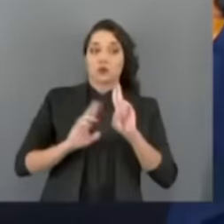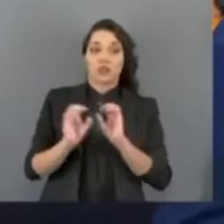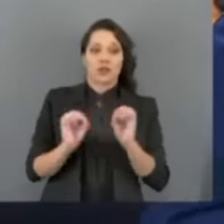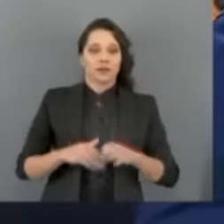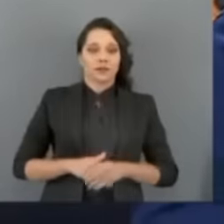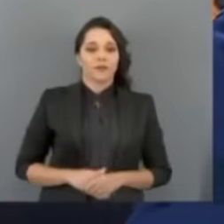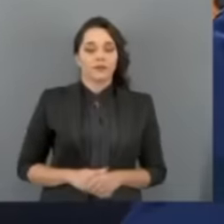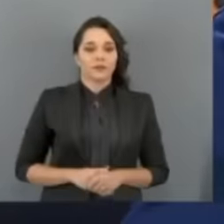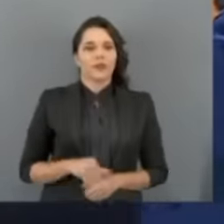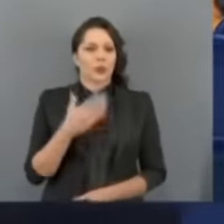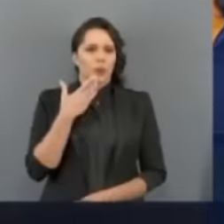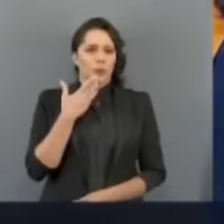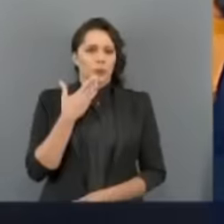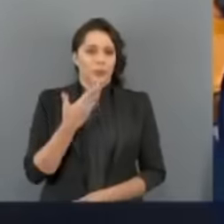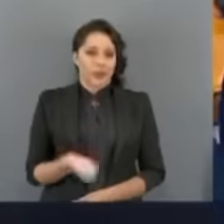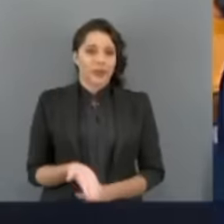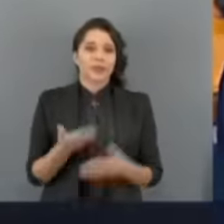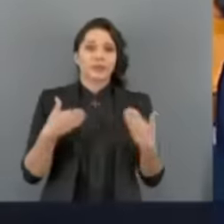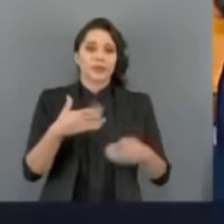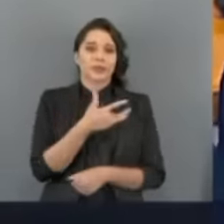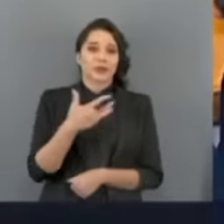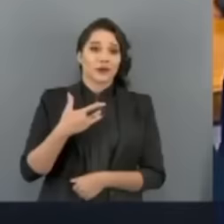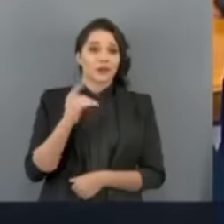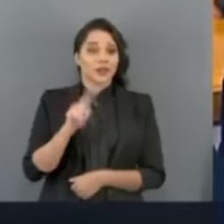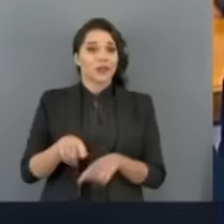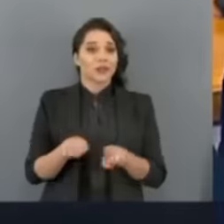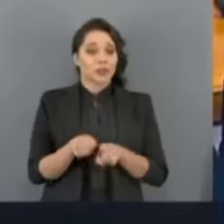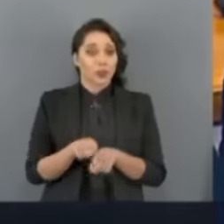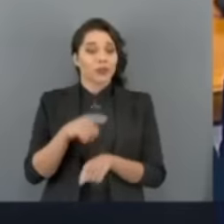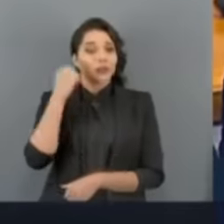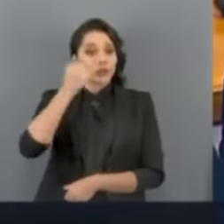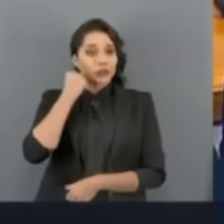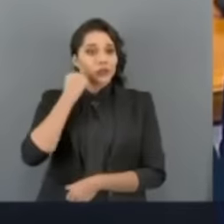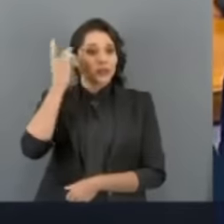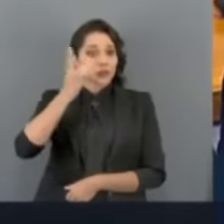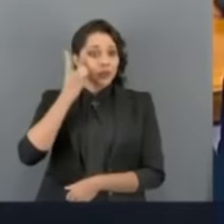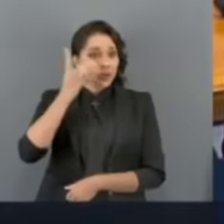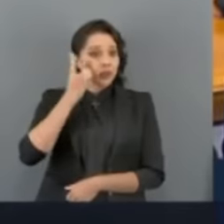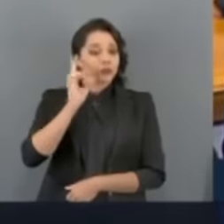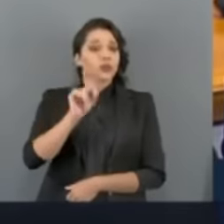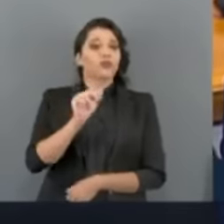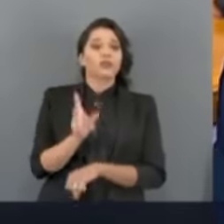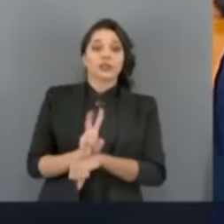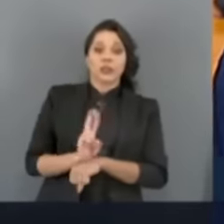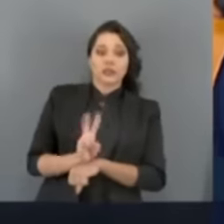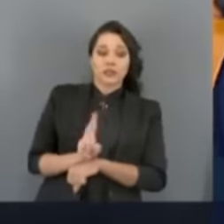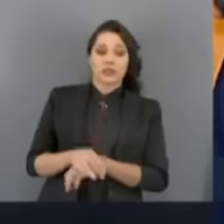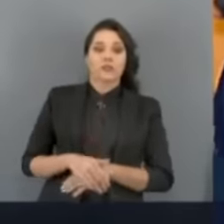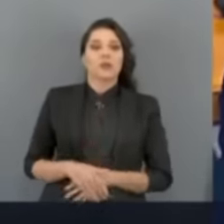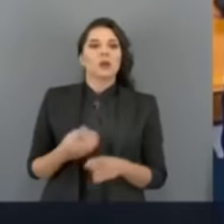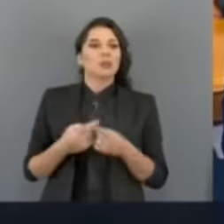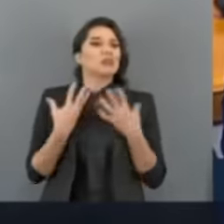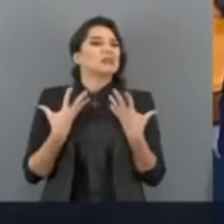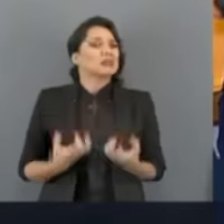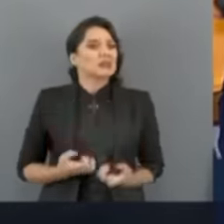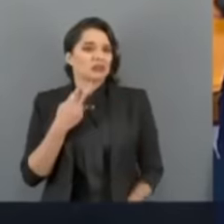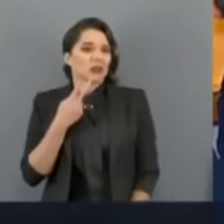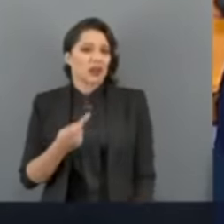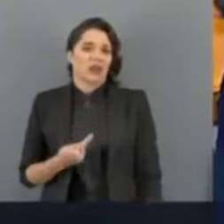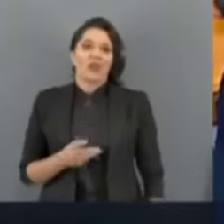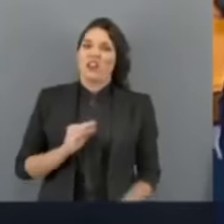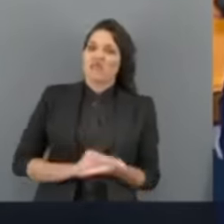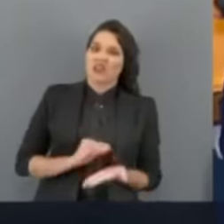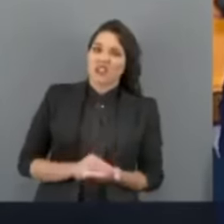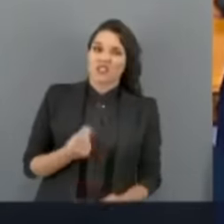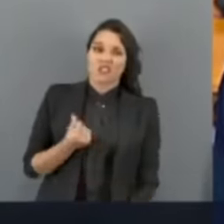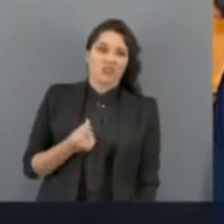assim, o que eu peço ao Ministério da Saúde, isso cabe também aos senadores, aos deputados também, é a fiscalização, porque eu canso de falar isso. Falta de